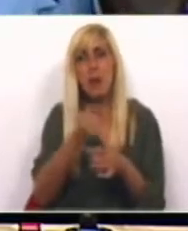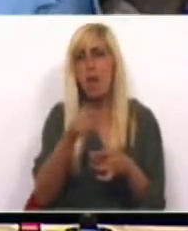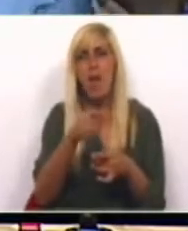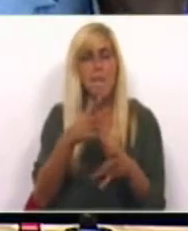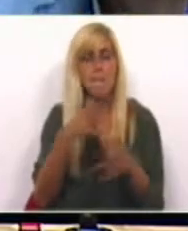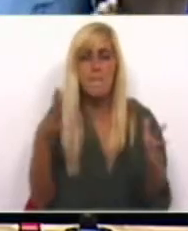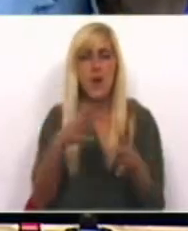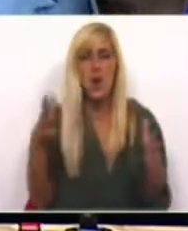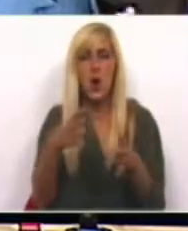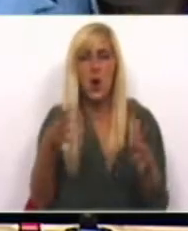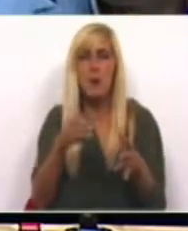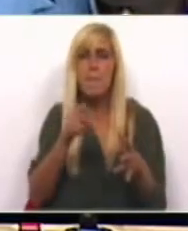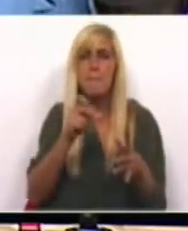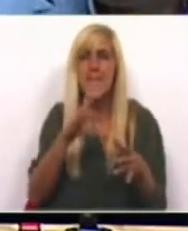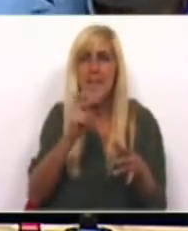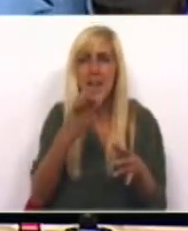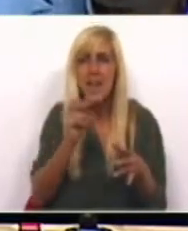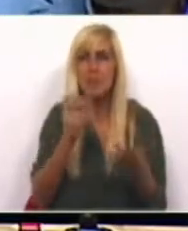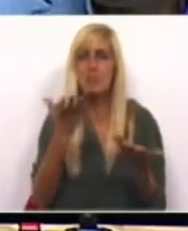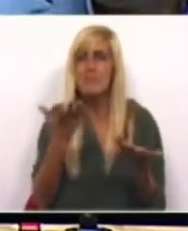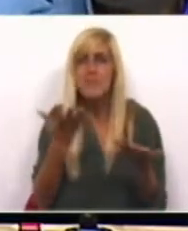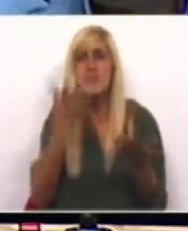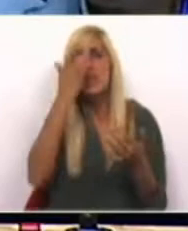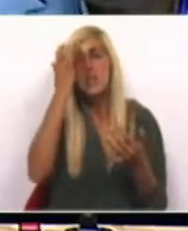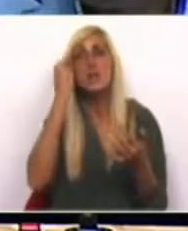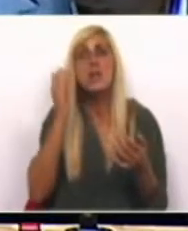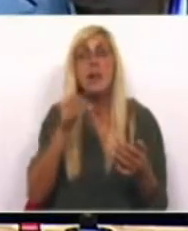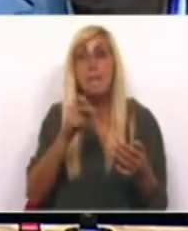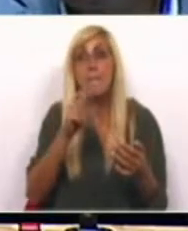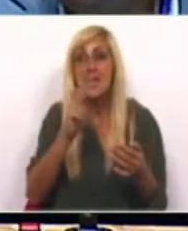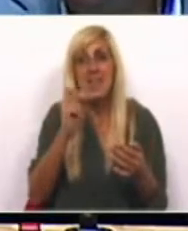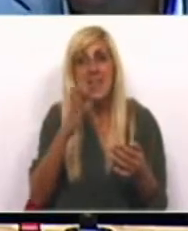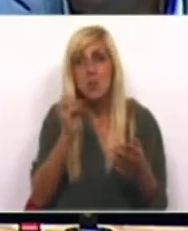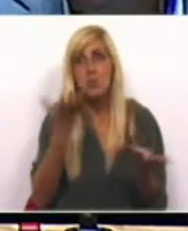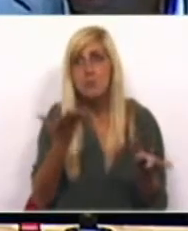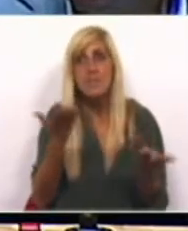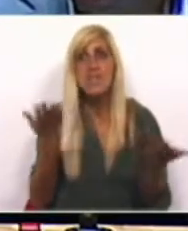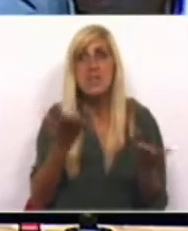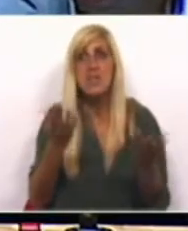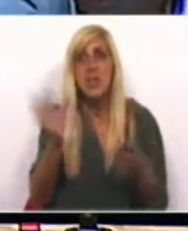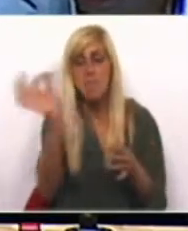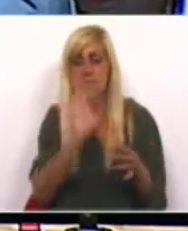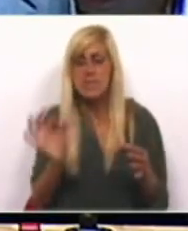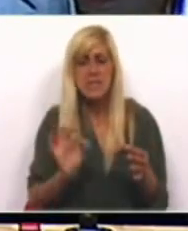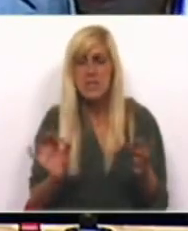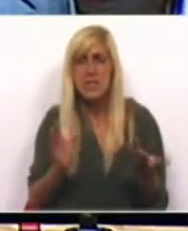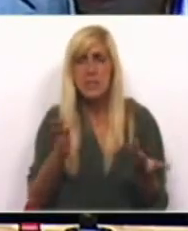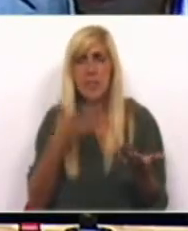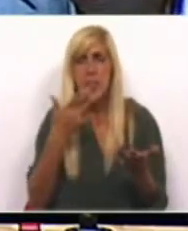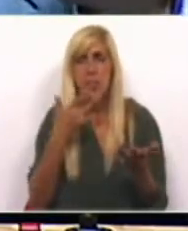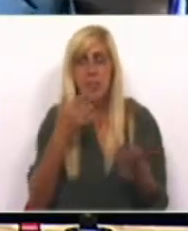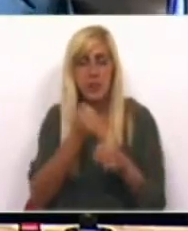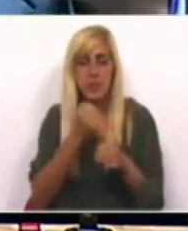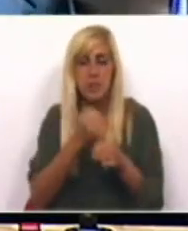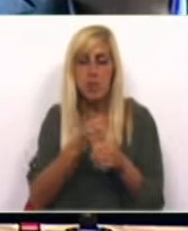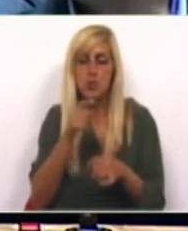é maioritariamente precário. Essa para concluir, Sr. Deputado. É um emprego que é maioritariamente precário e há uma percentagem demasiado elevada de trabalhadores